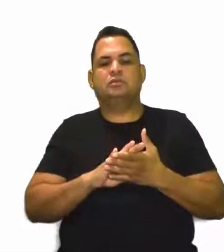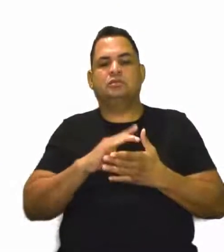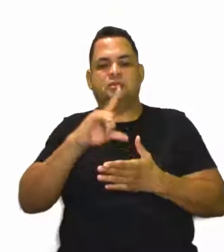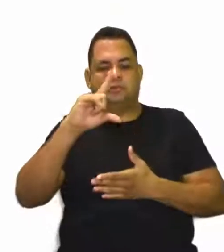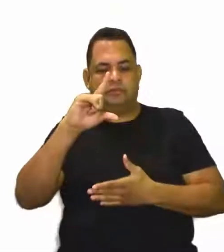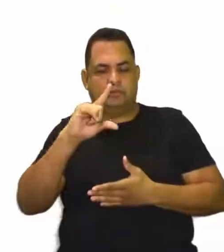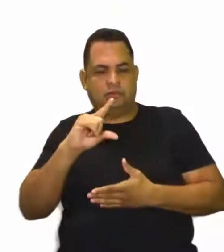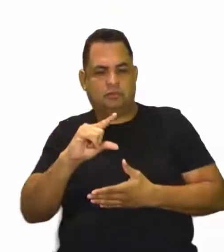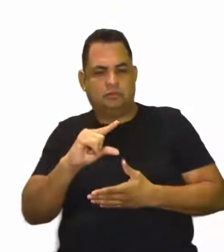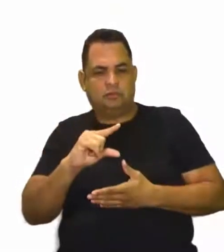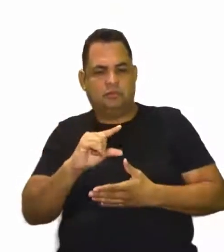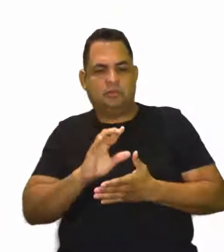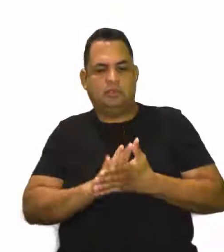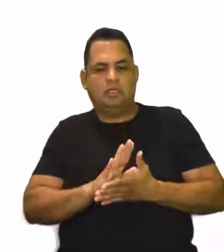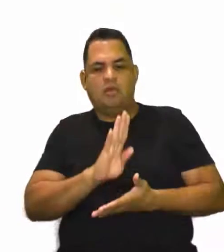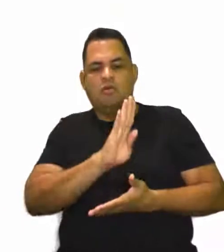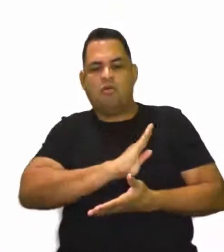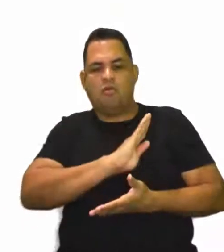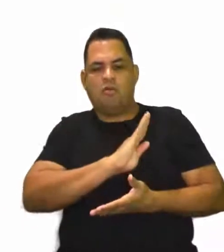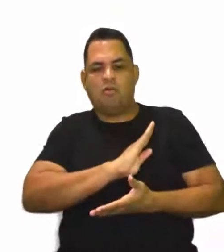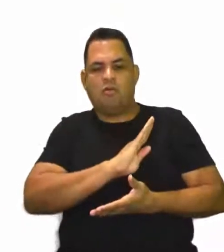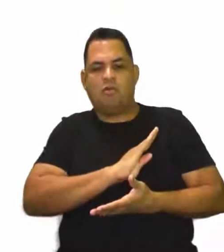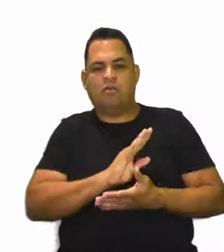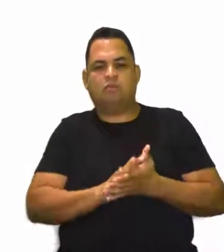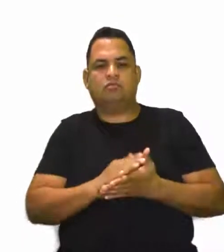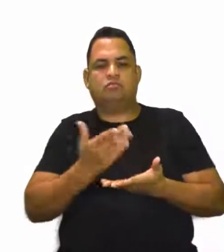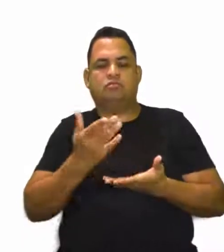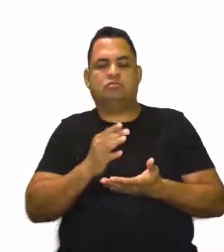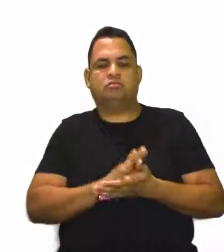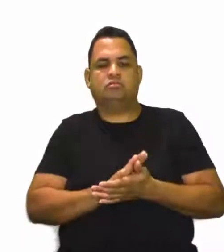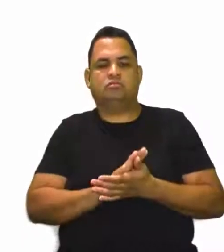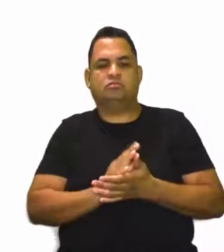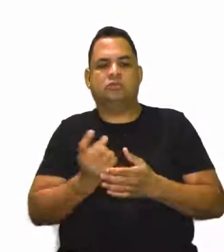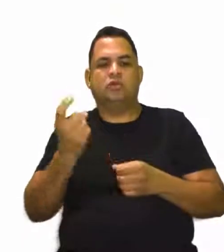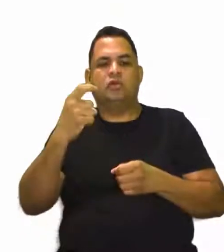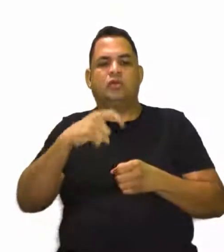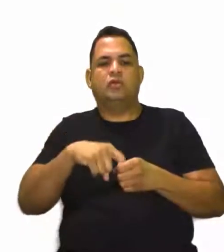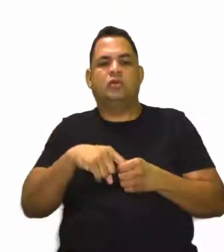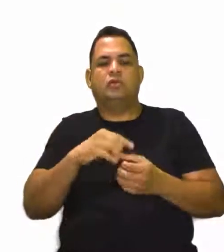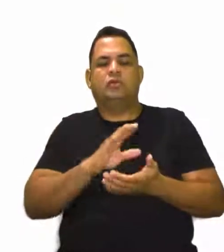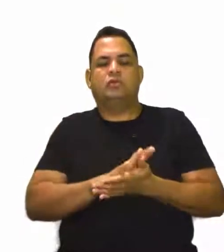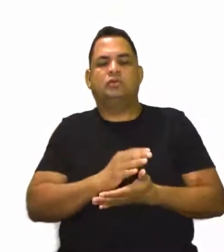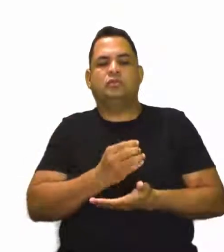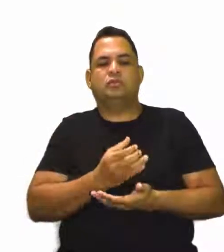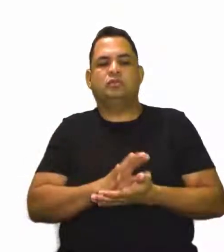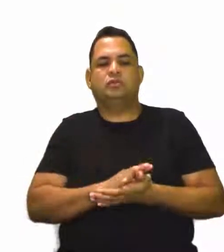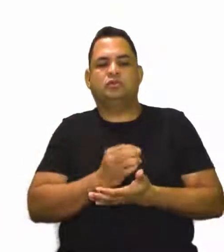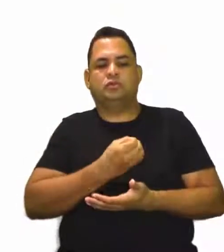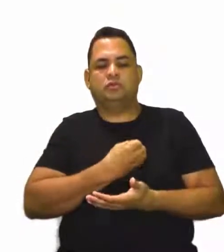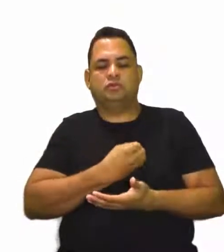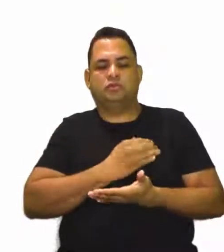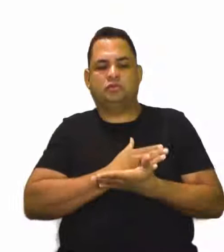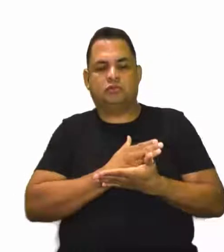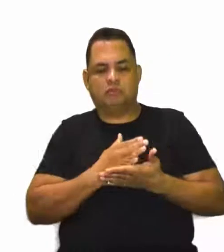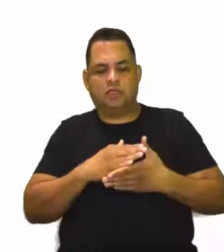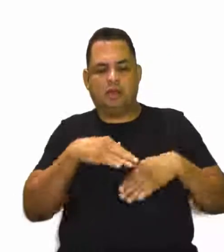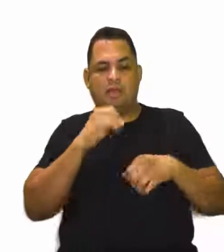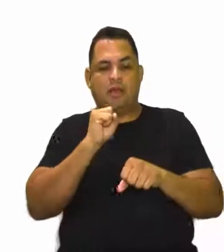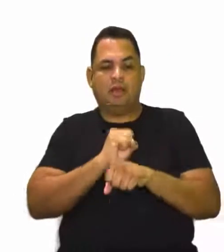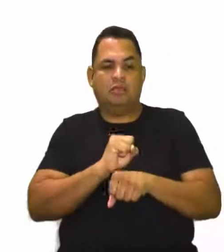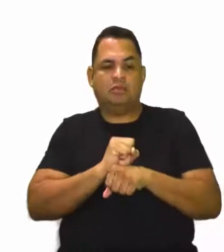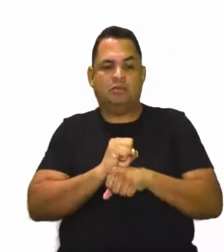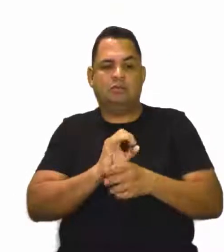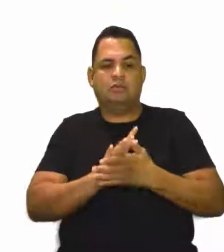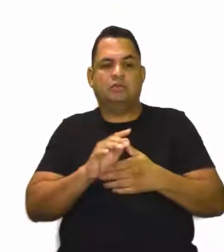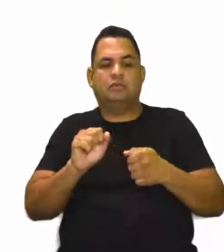baixa ali a sua frequência cardíaca, volta normalmente àqueles valores iniciais do seu repouso e é onde